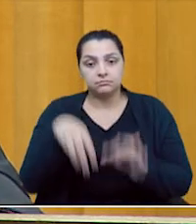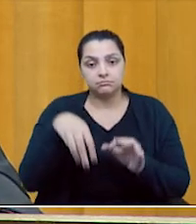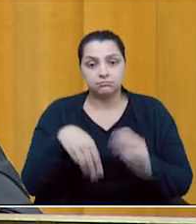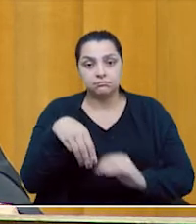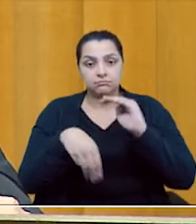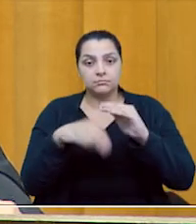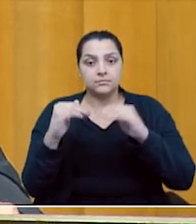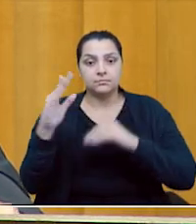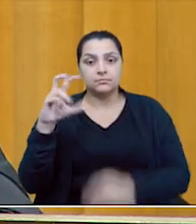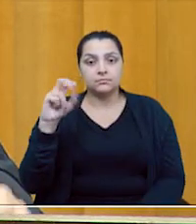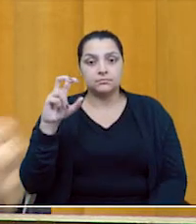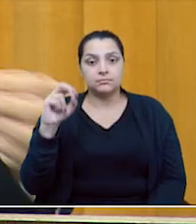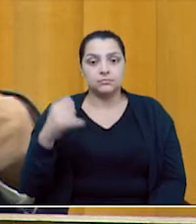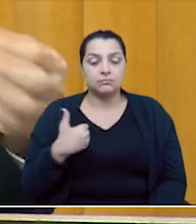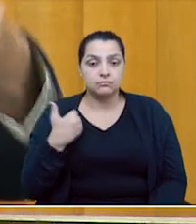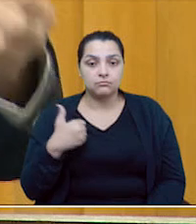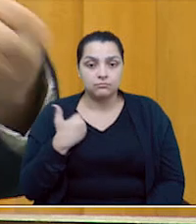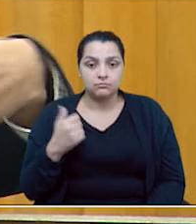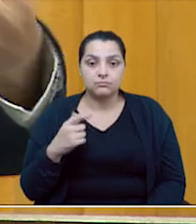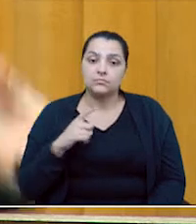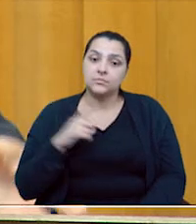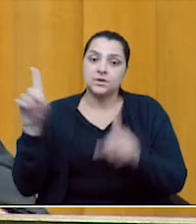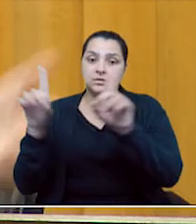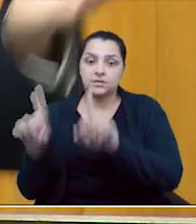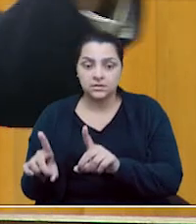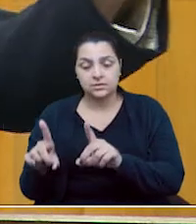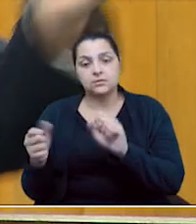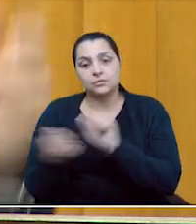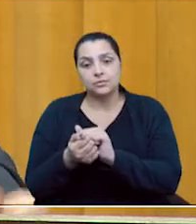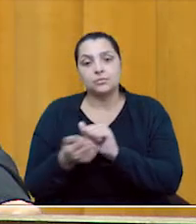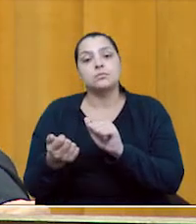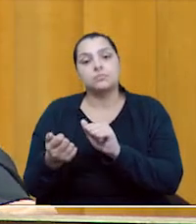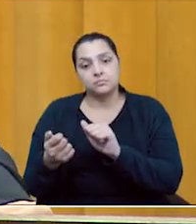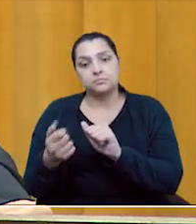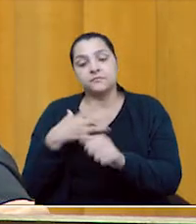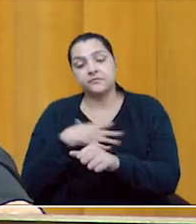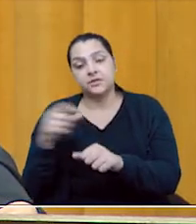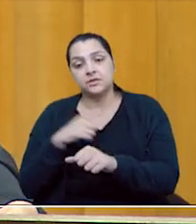50 anos e com deficiência, ou com dependente com deficiência, conselheira Salista